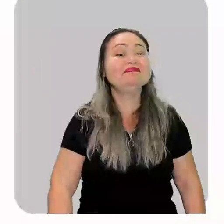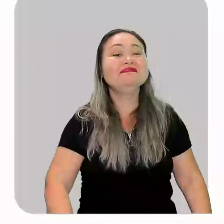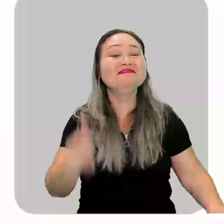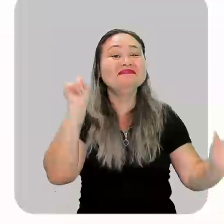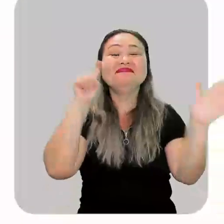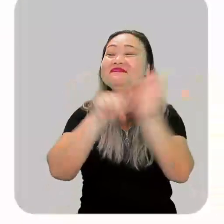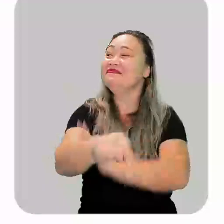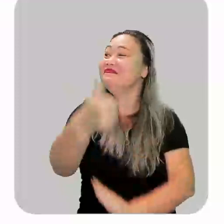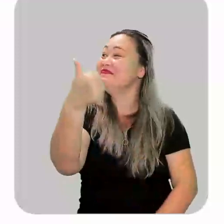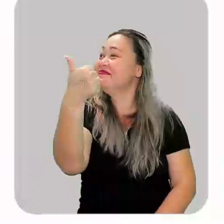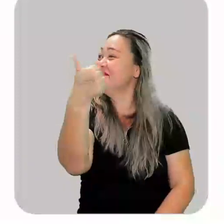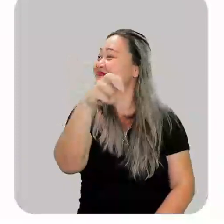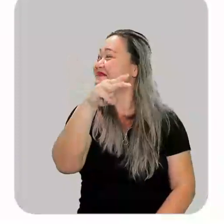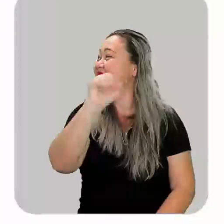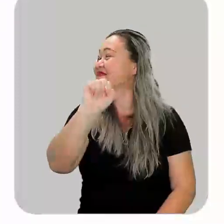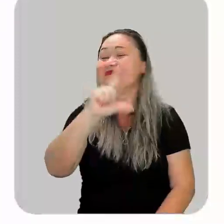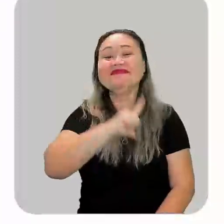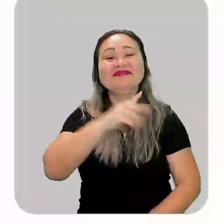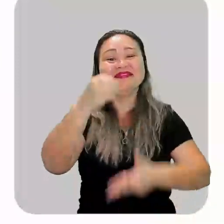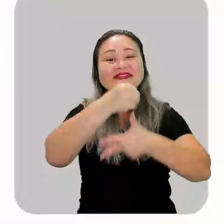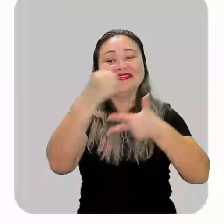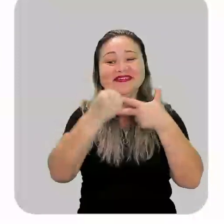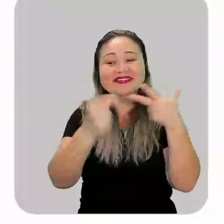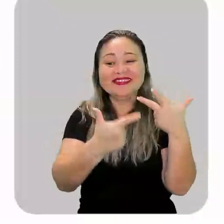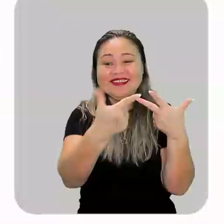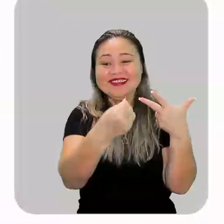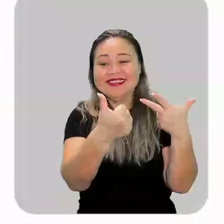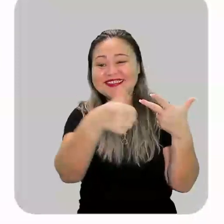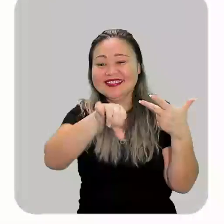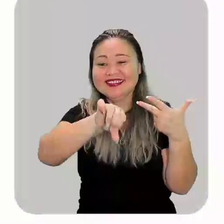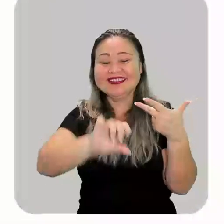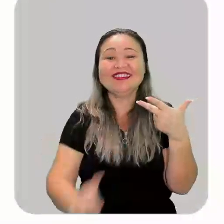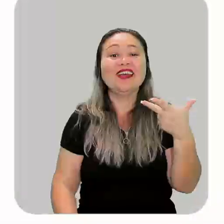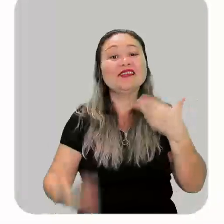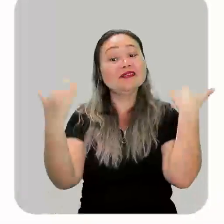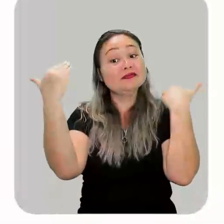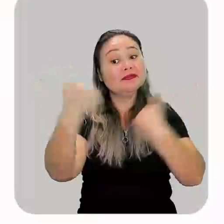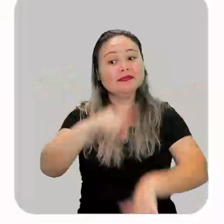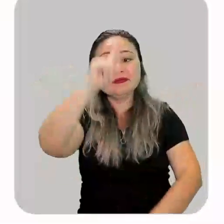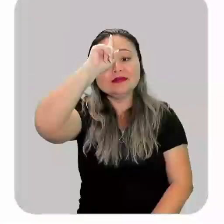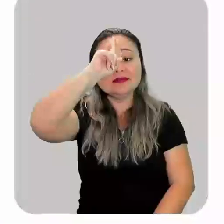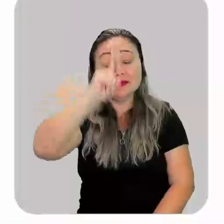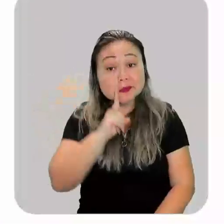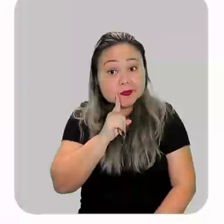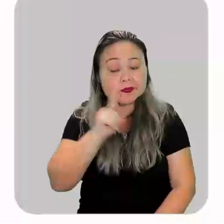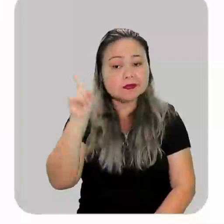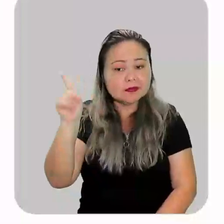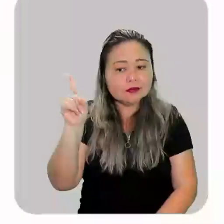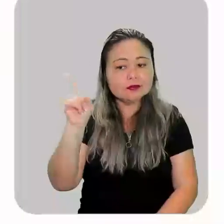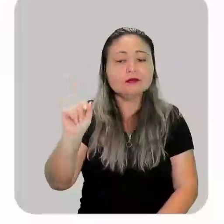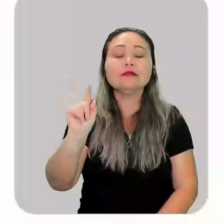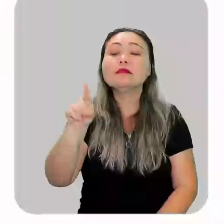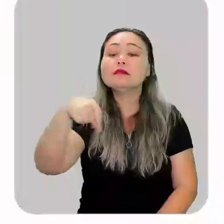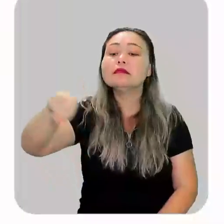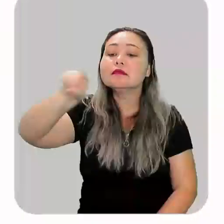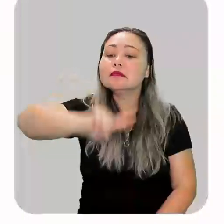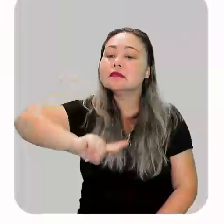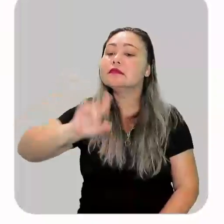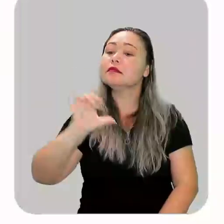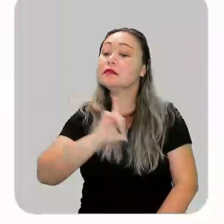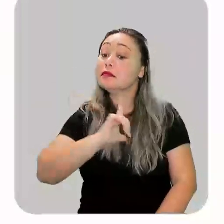Questão 138, Enem 2019, prova amarela. Só que essa daqui, senhores, é de uma